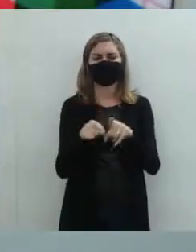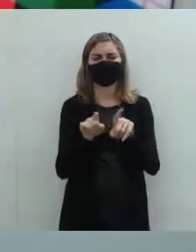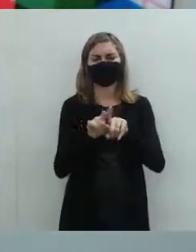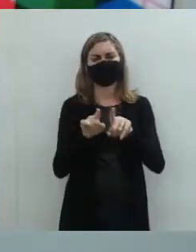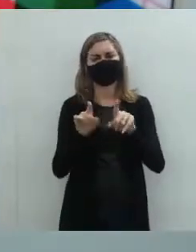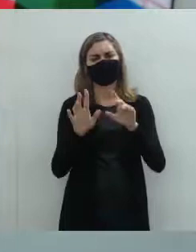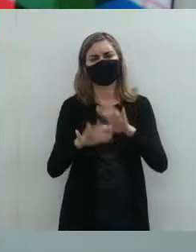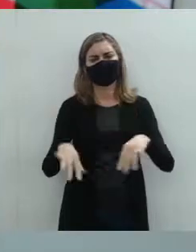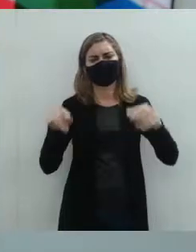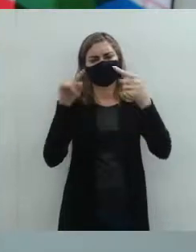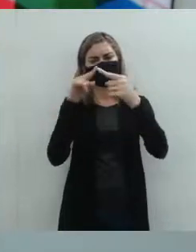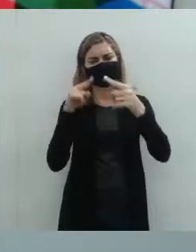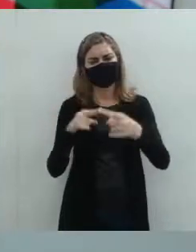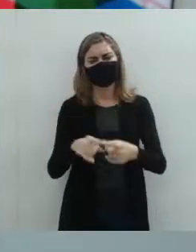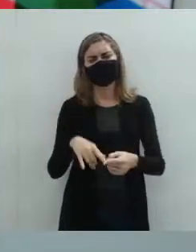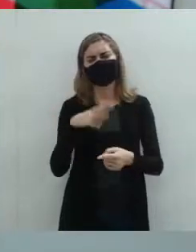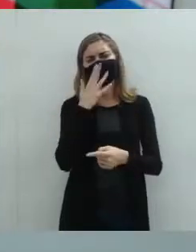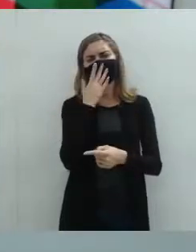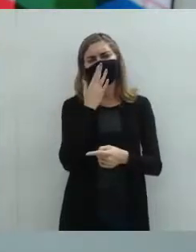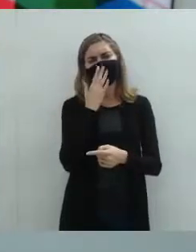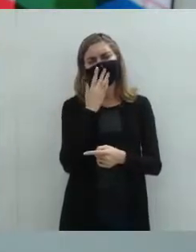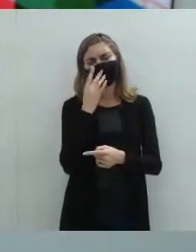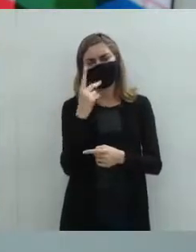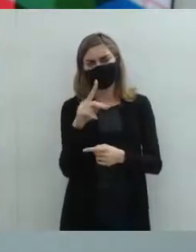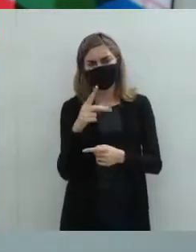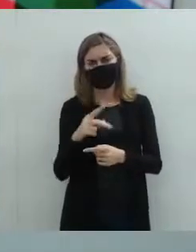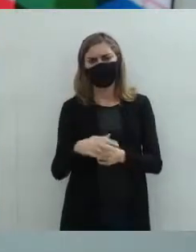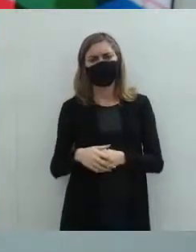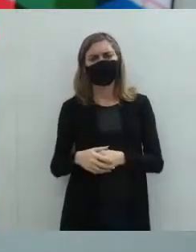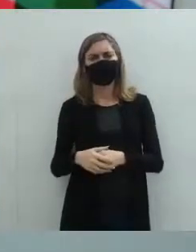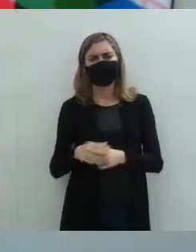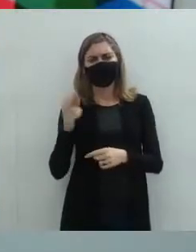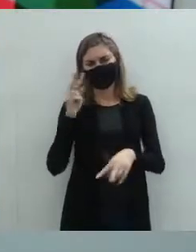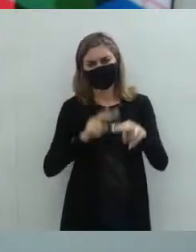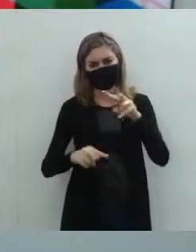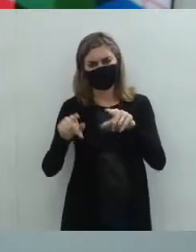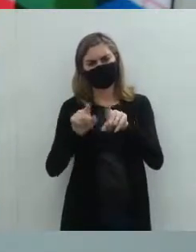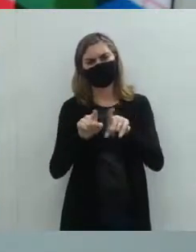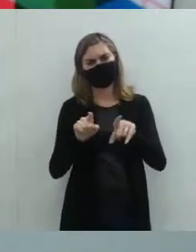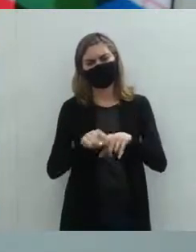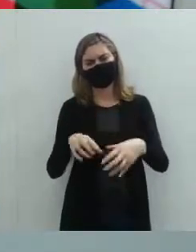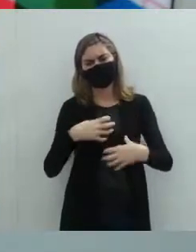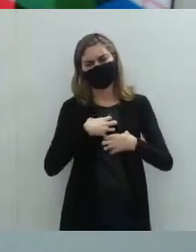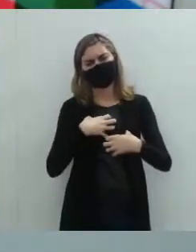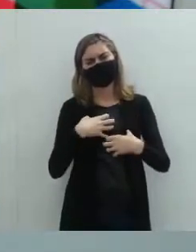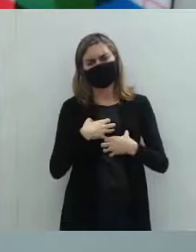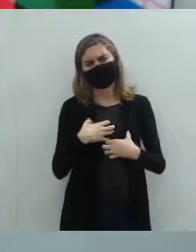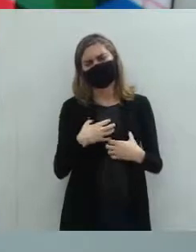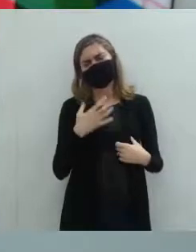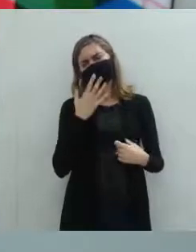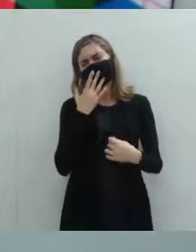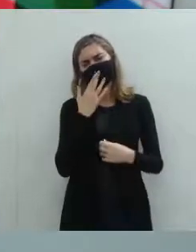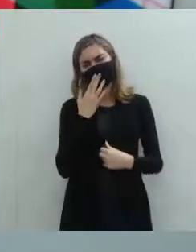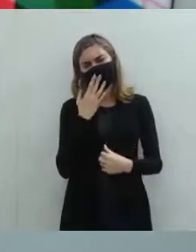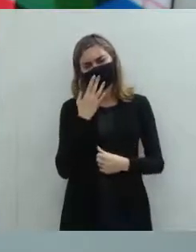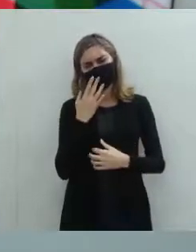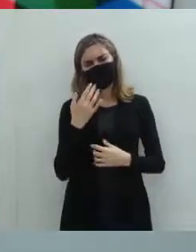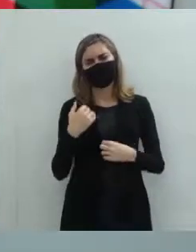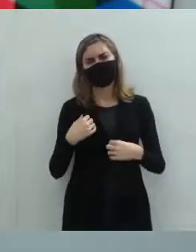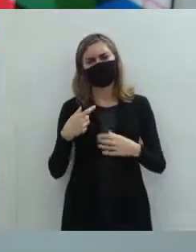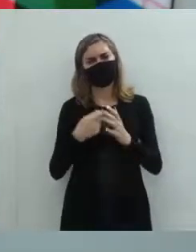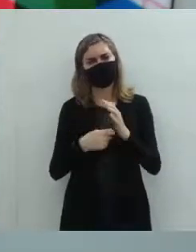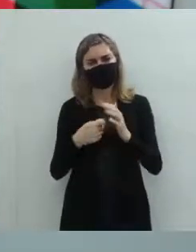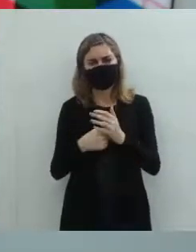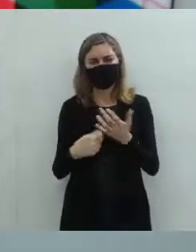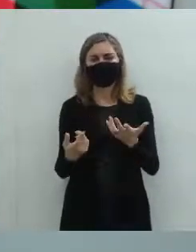harmonia, a combinação de cores entre si. E vimos também as sensações que as cores nos provocam